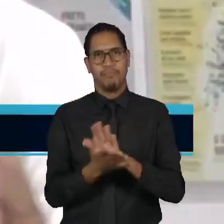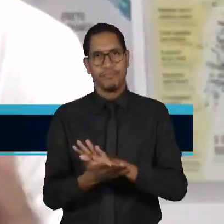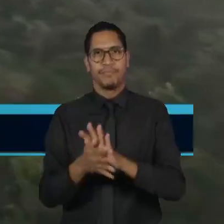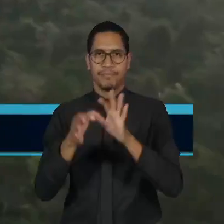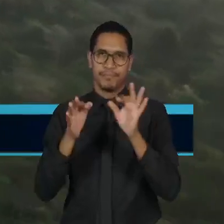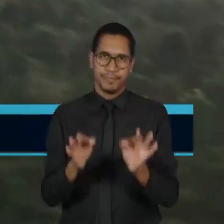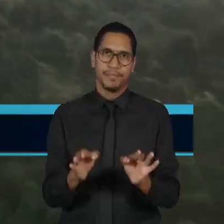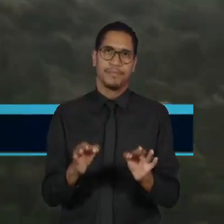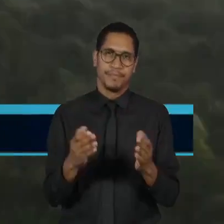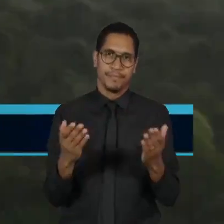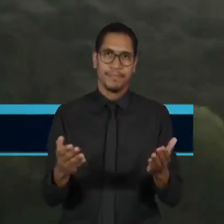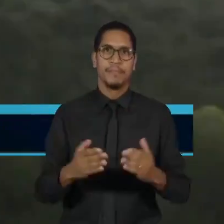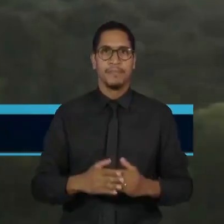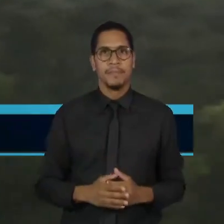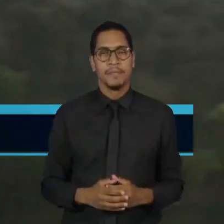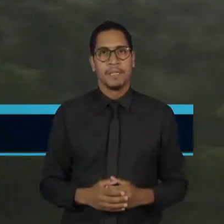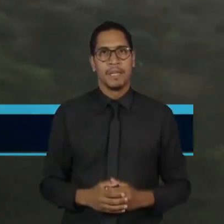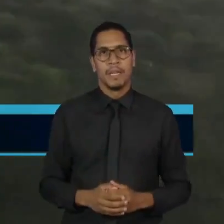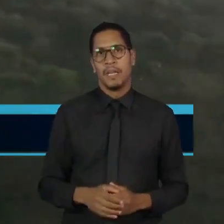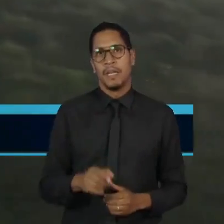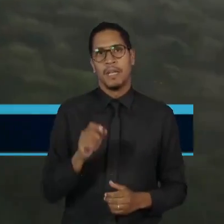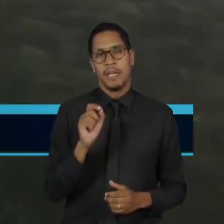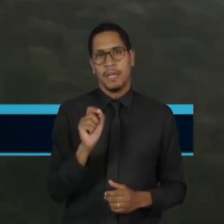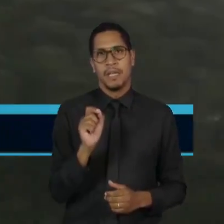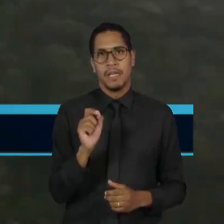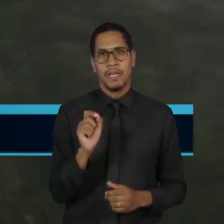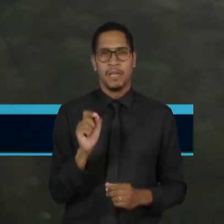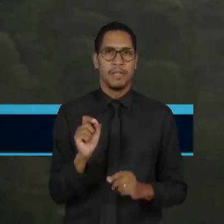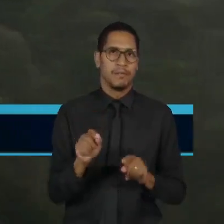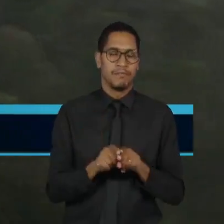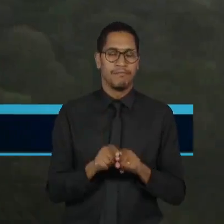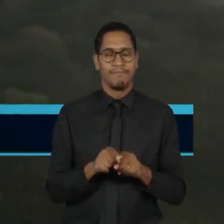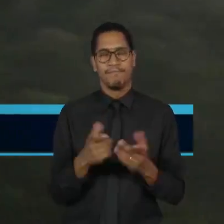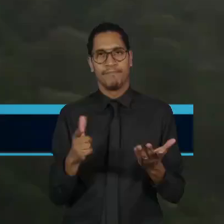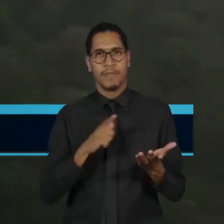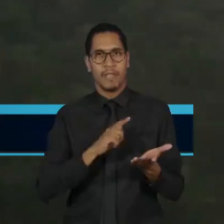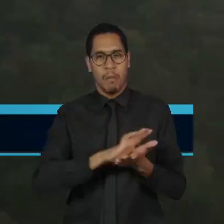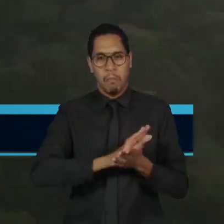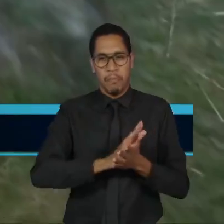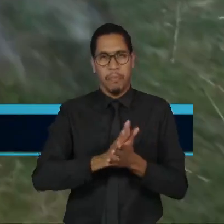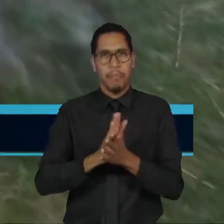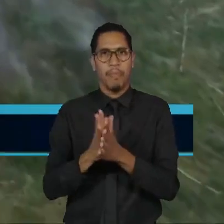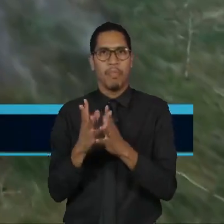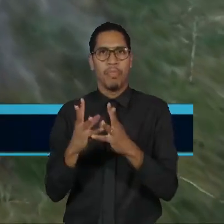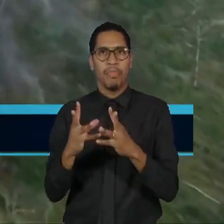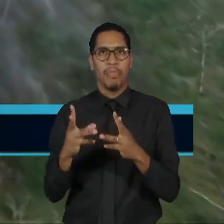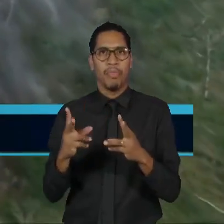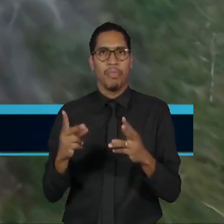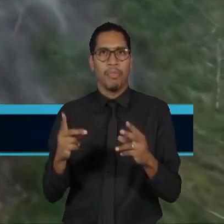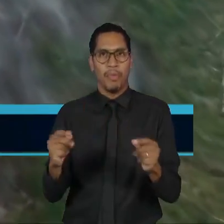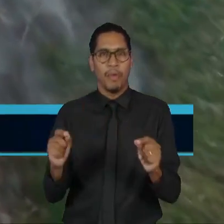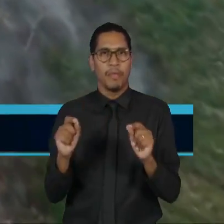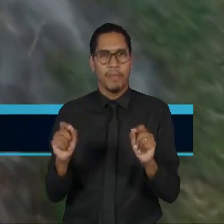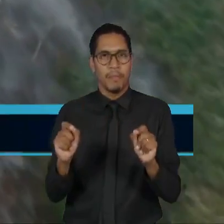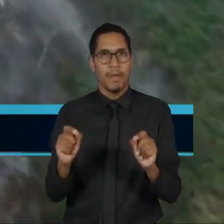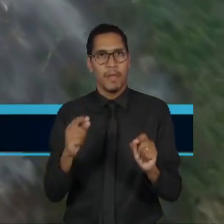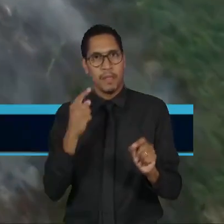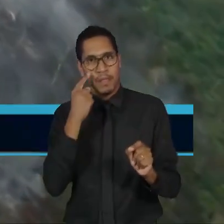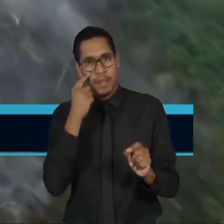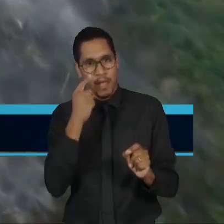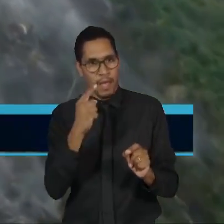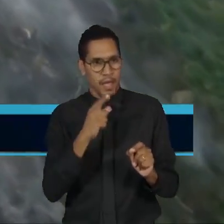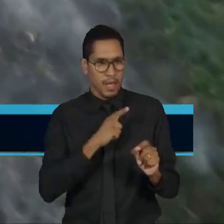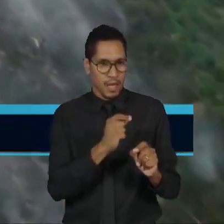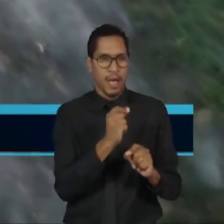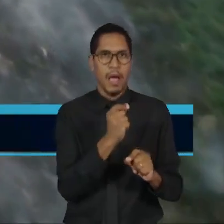quanto o bioma é muita coisa. E nem sempre essa degradação é vizinha à área que foi